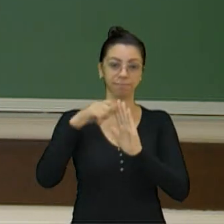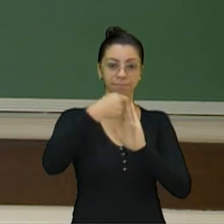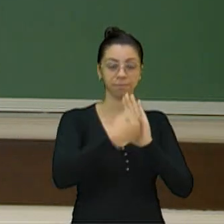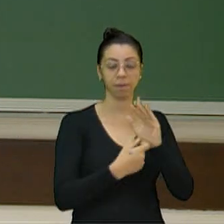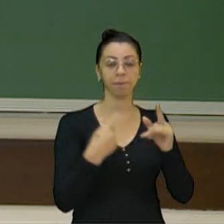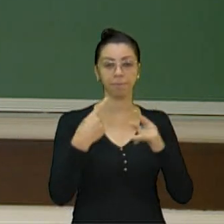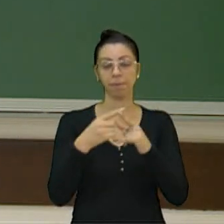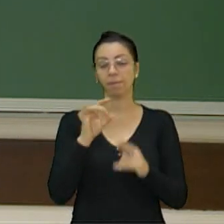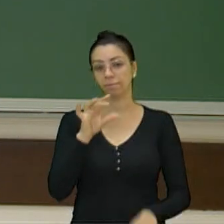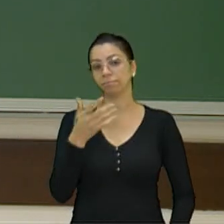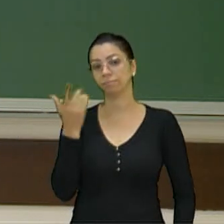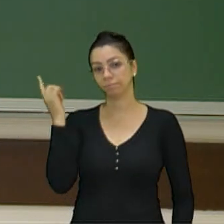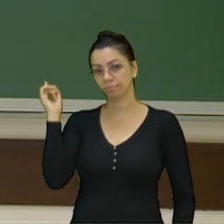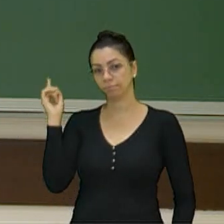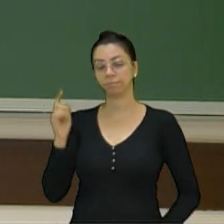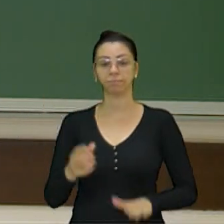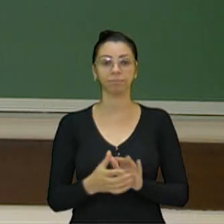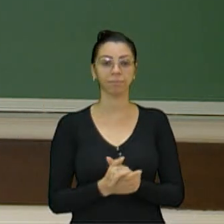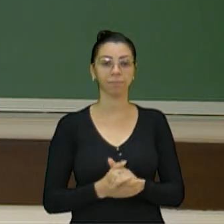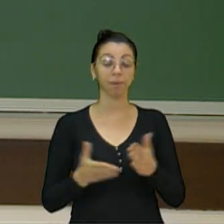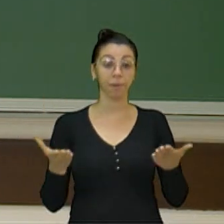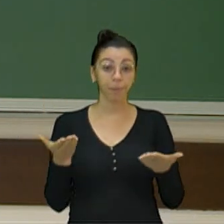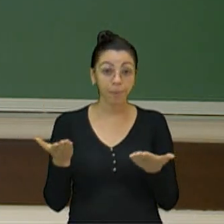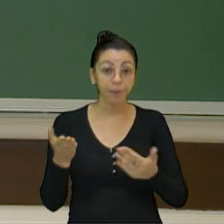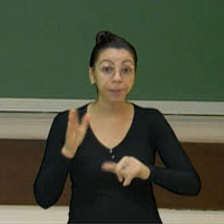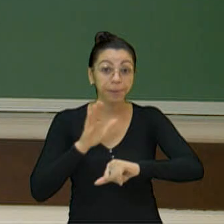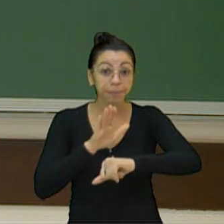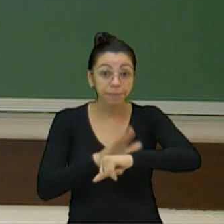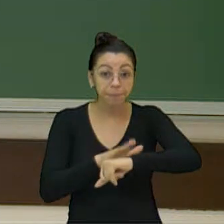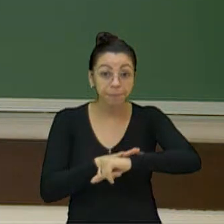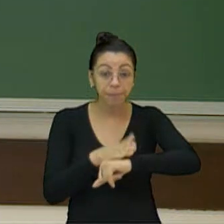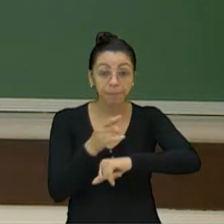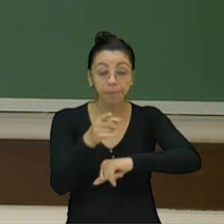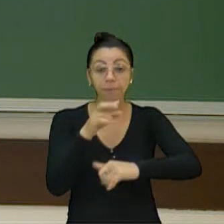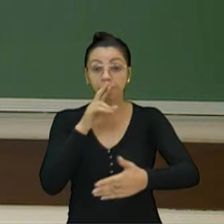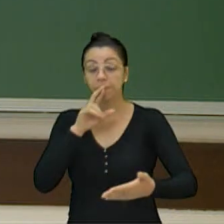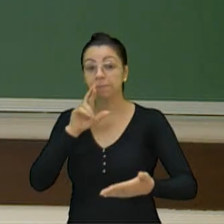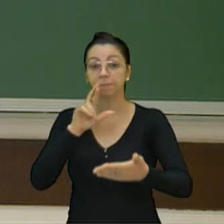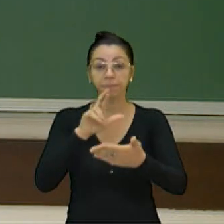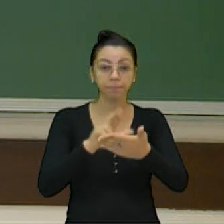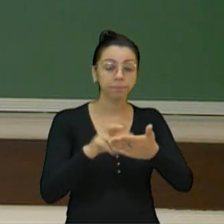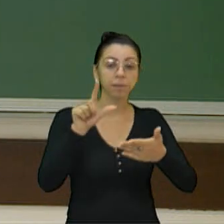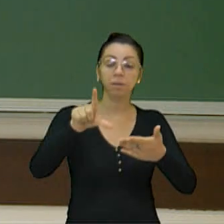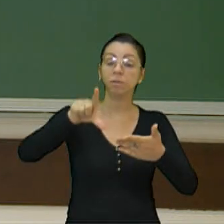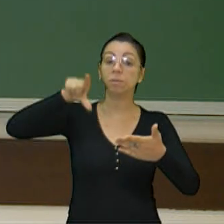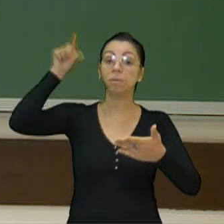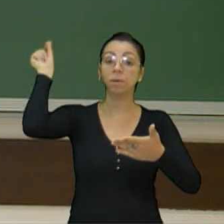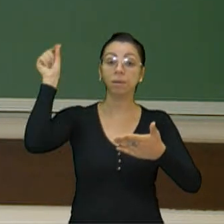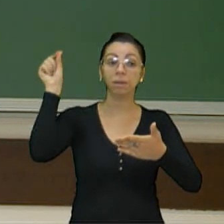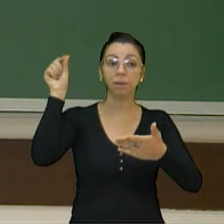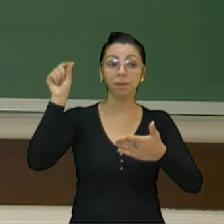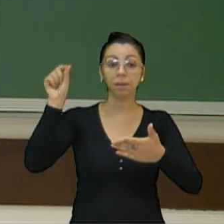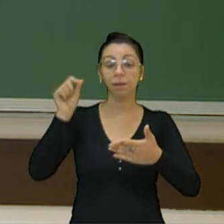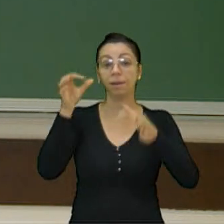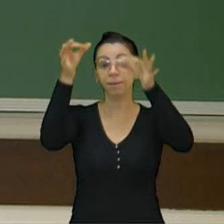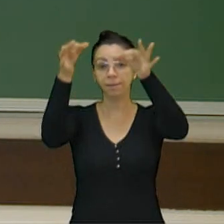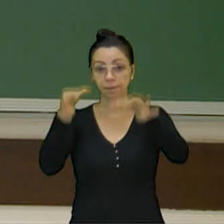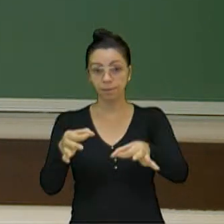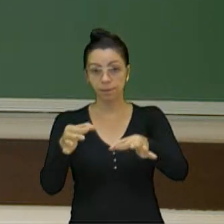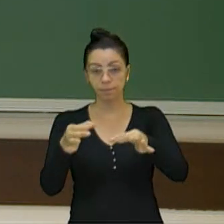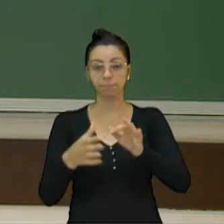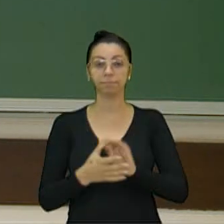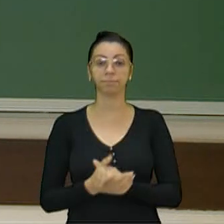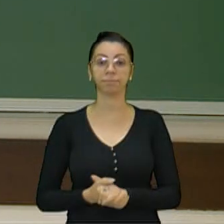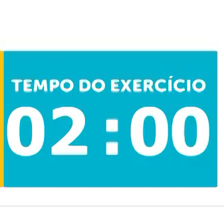isso que o texto fala. Agora, então, pessoal, eu vou dar um tempinho para que vocês possam escolher a preposição correta, beleza? Vamos lá.